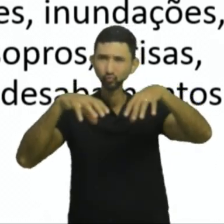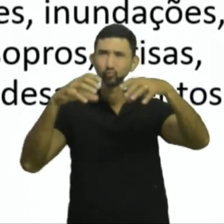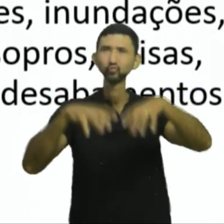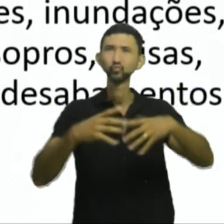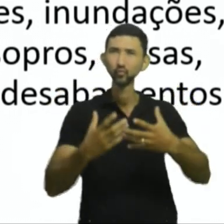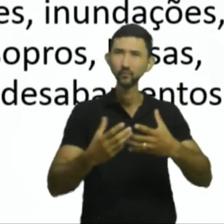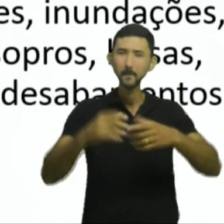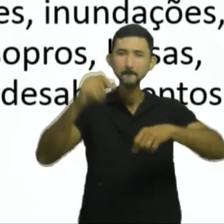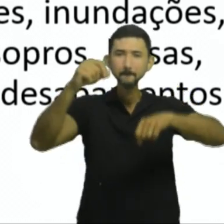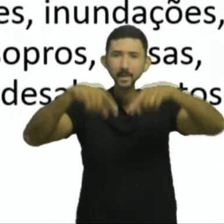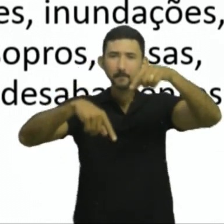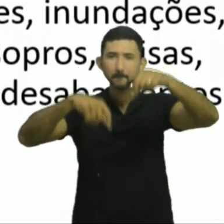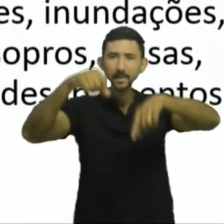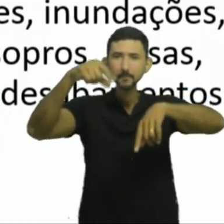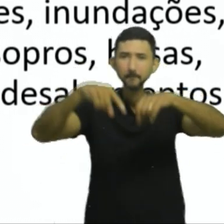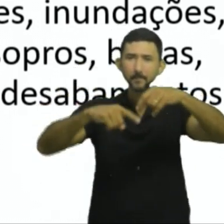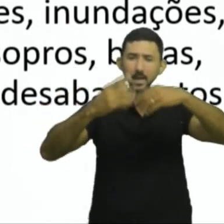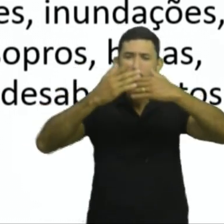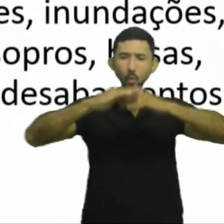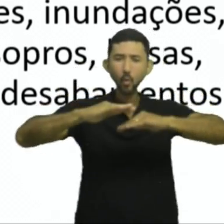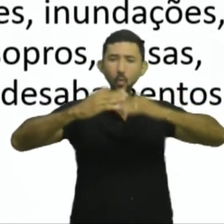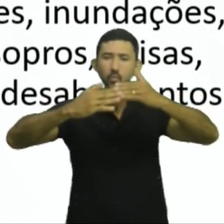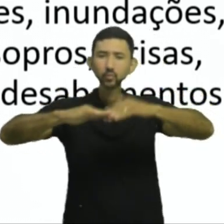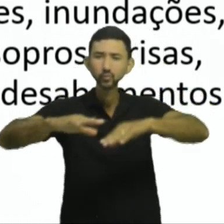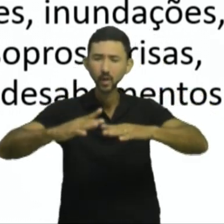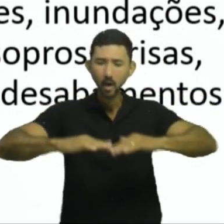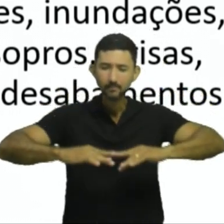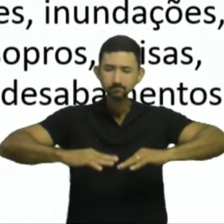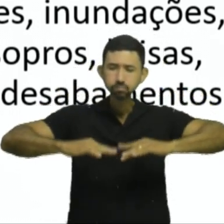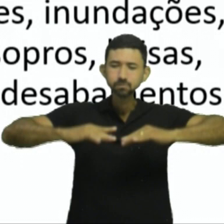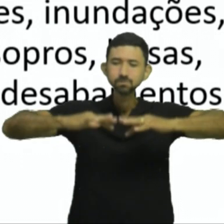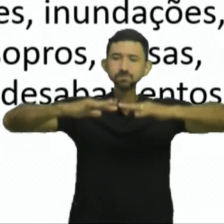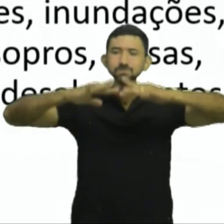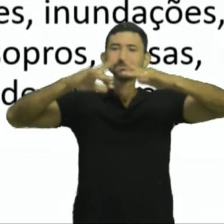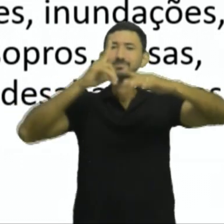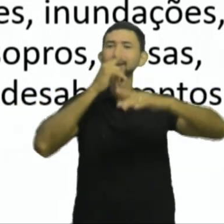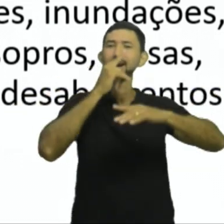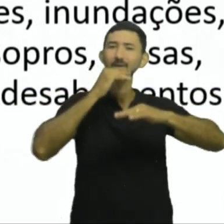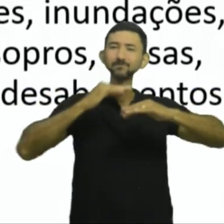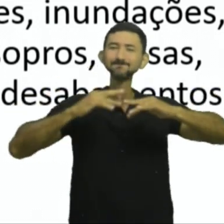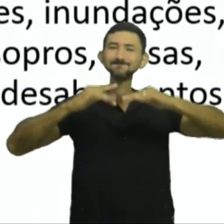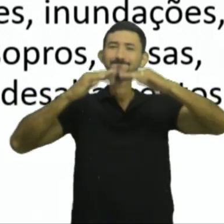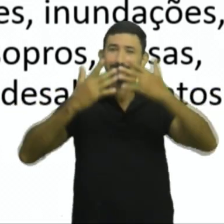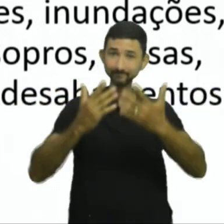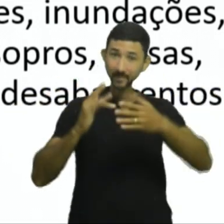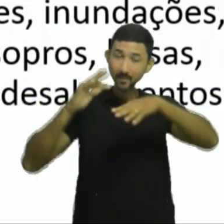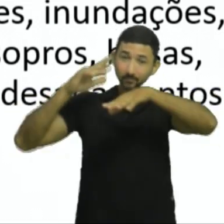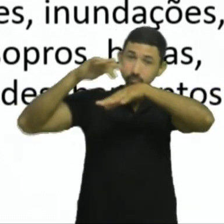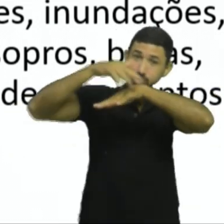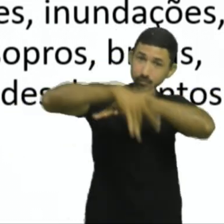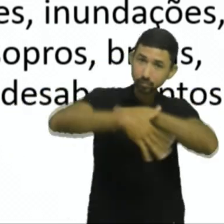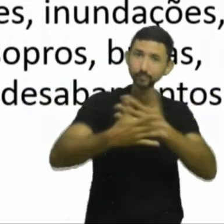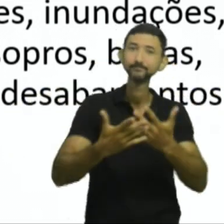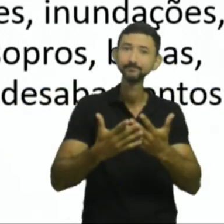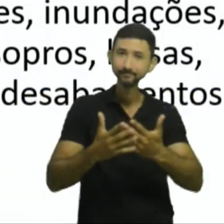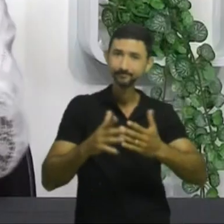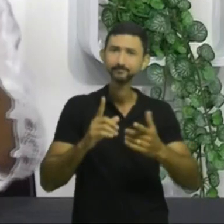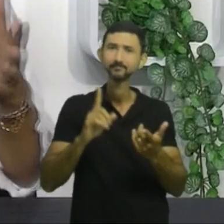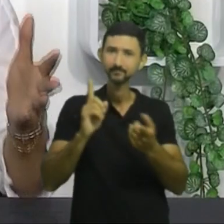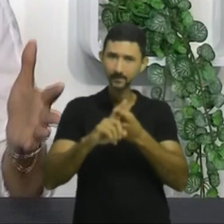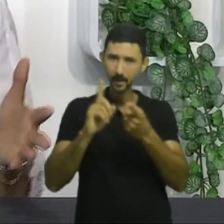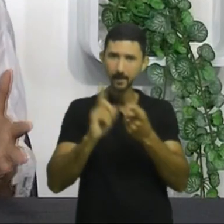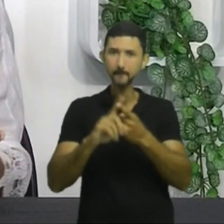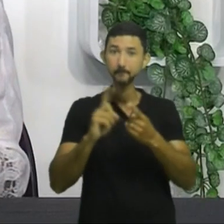os pingos, as ondas, as enchentes, as inundações, eles também estão